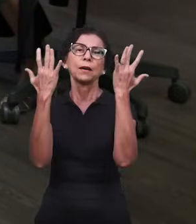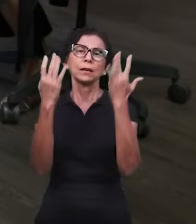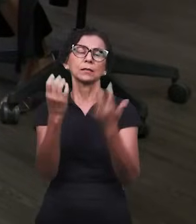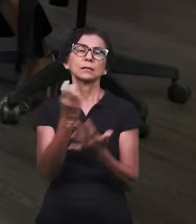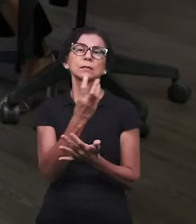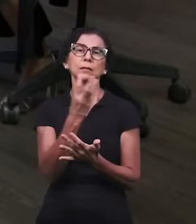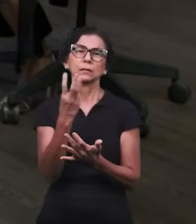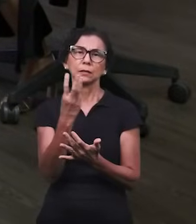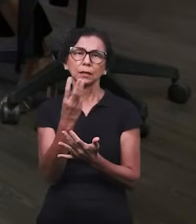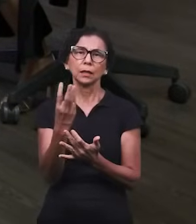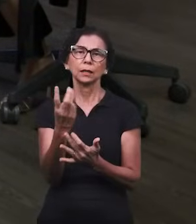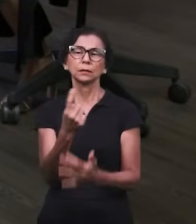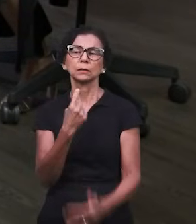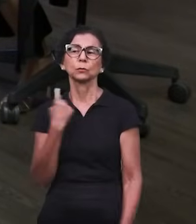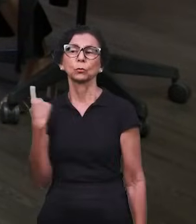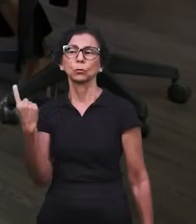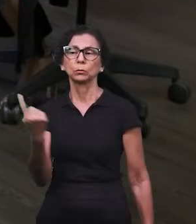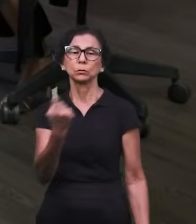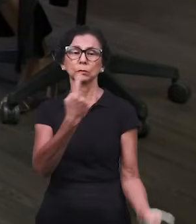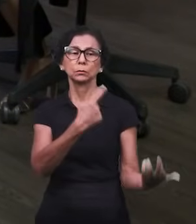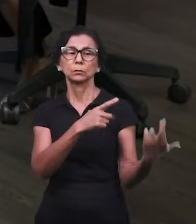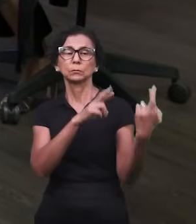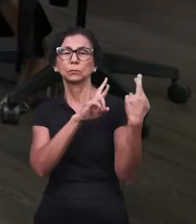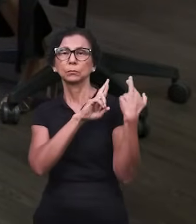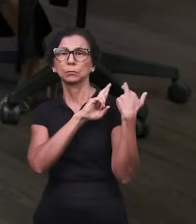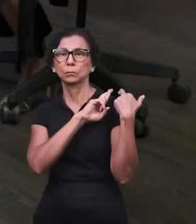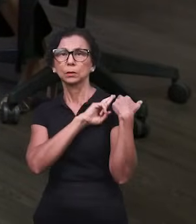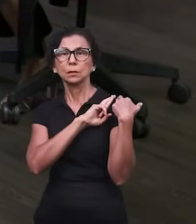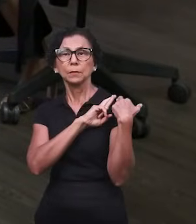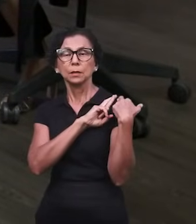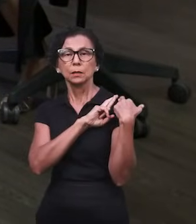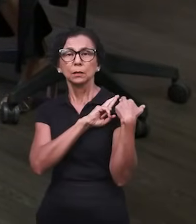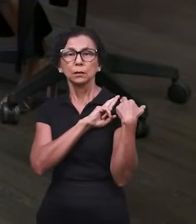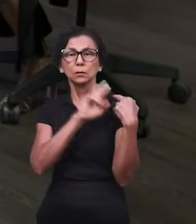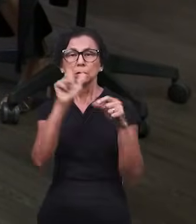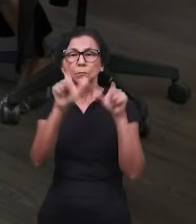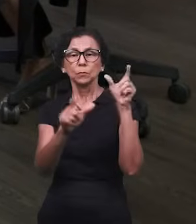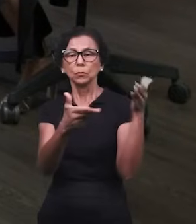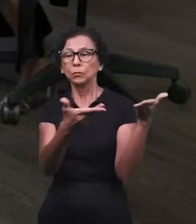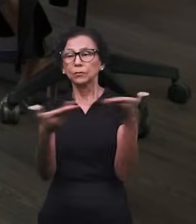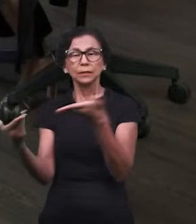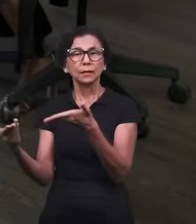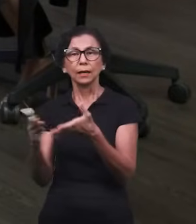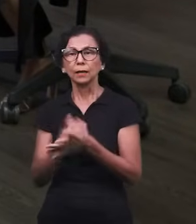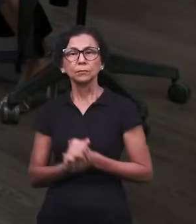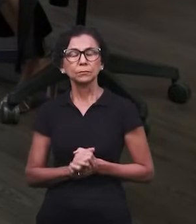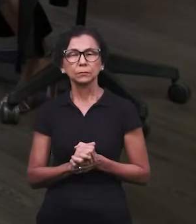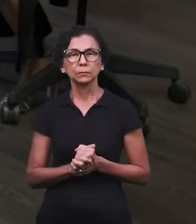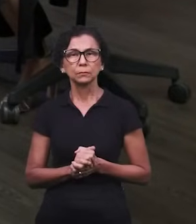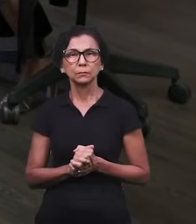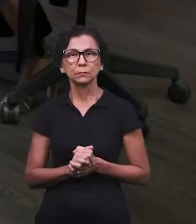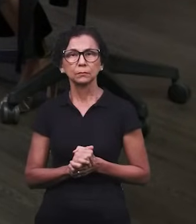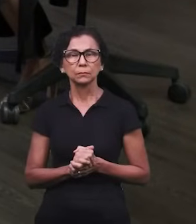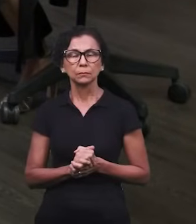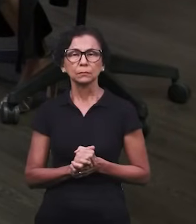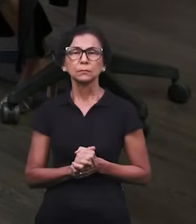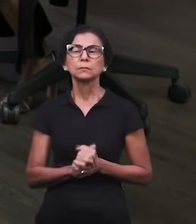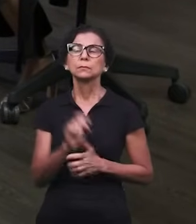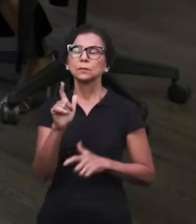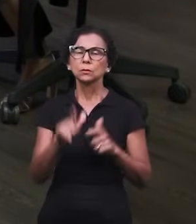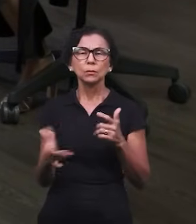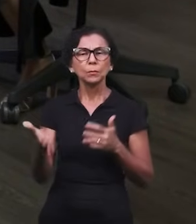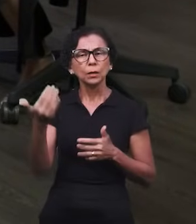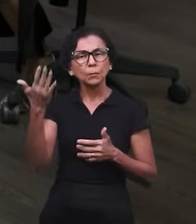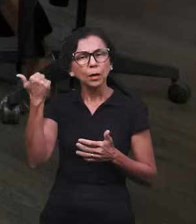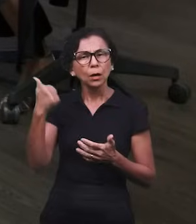se percebeu imbuído de uma missão de fazer um convite, de transmitir, de convidar as